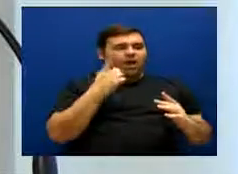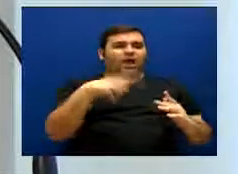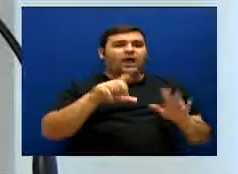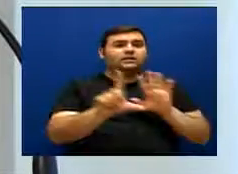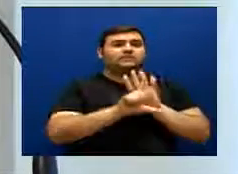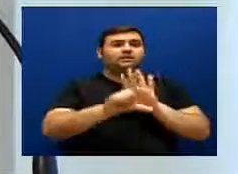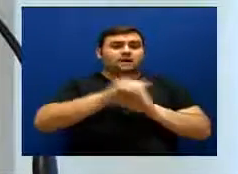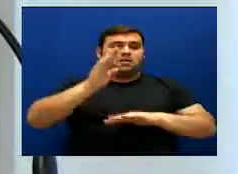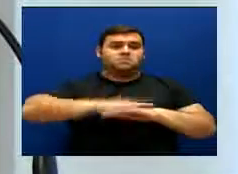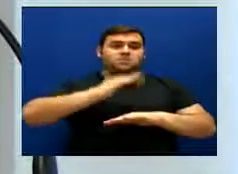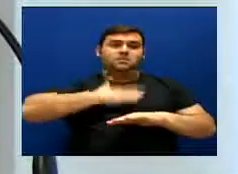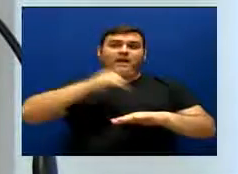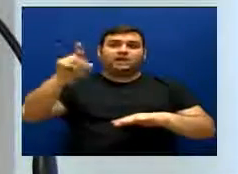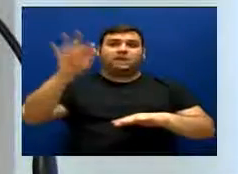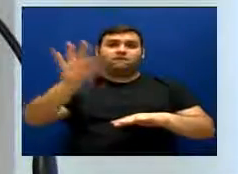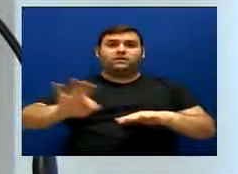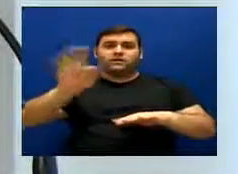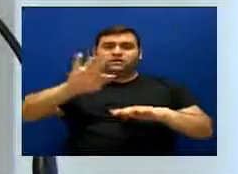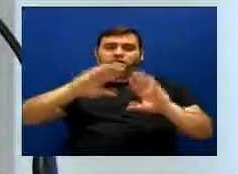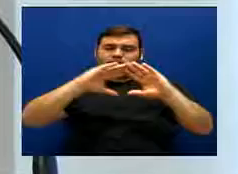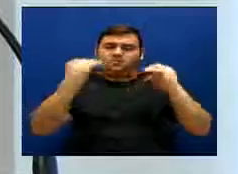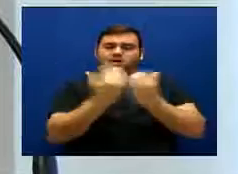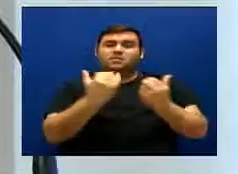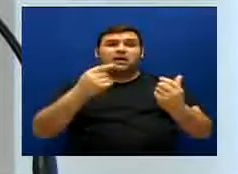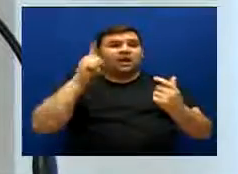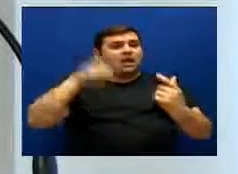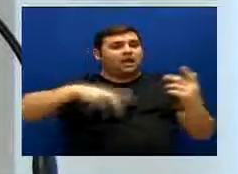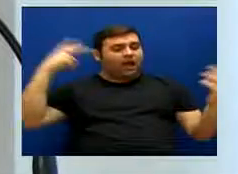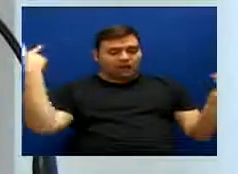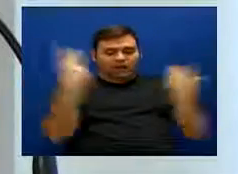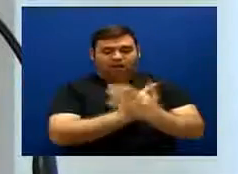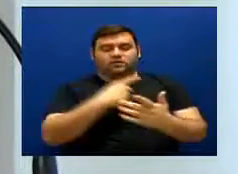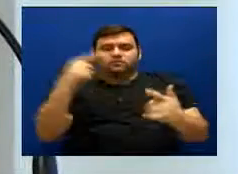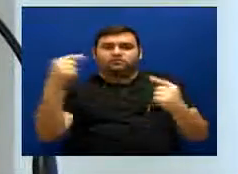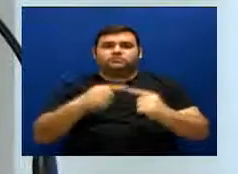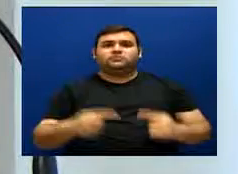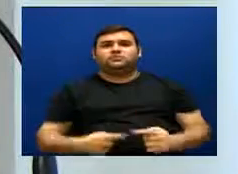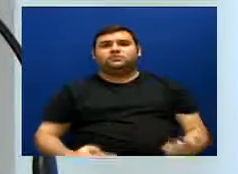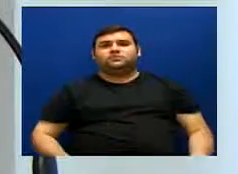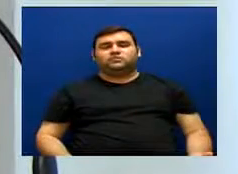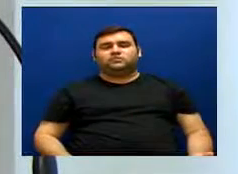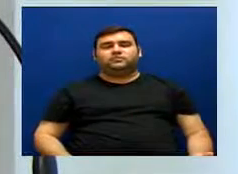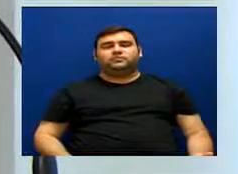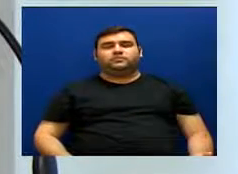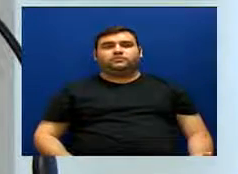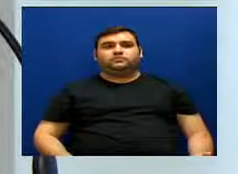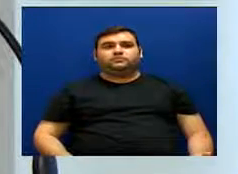minha autoria na Câmara Federal. Assédio sexual é crime e esse é um caso.